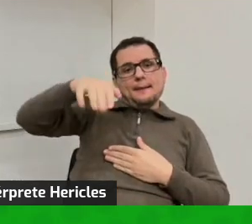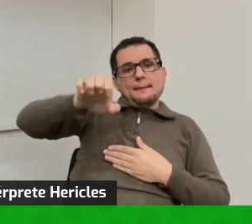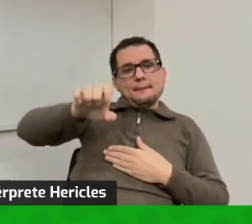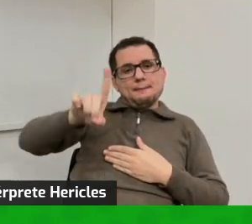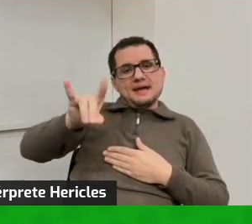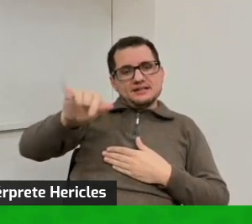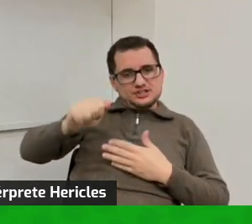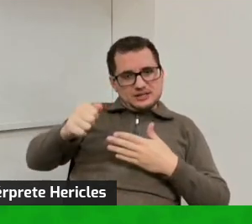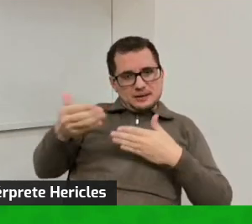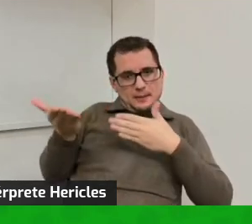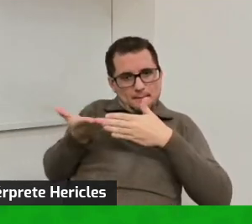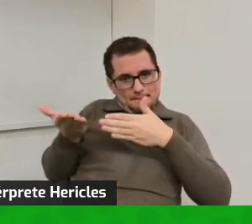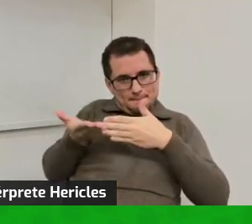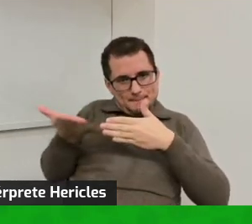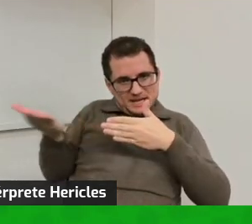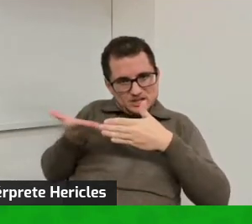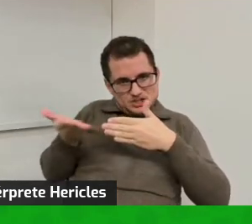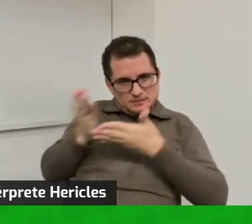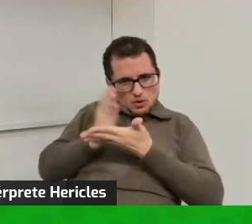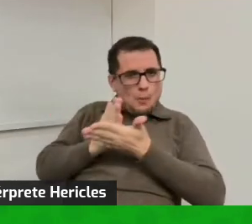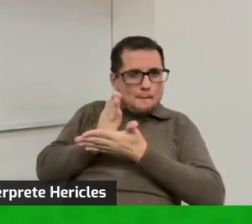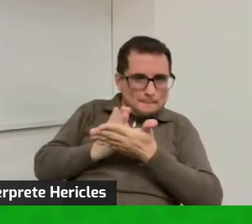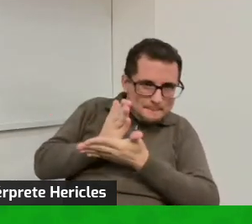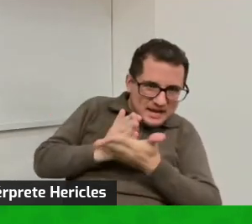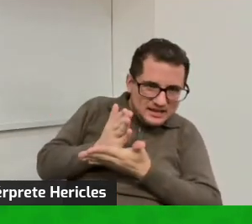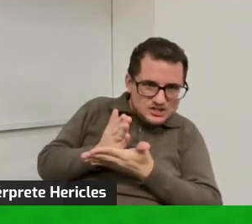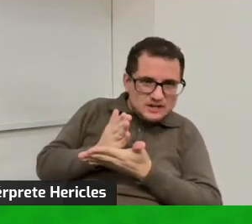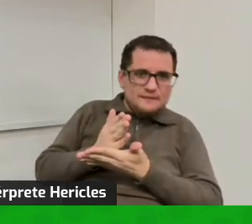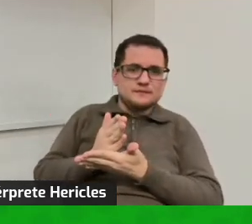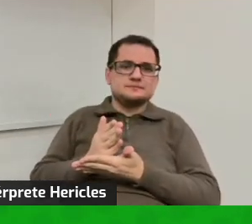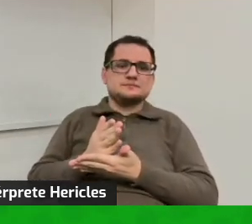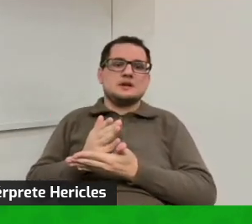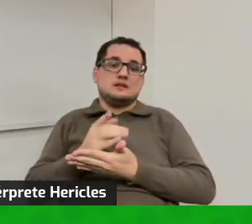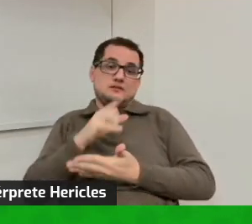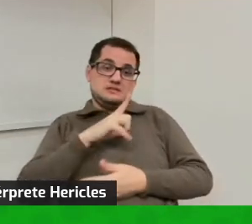ali. Vou colocar aqui, escrever em cima. Então, a gente tem a soma.